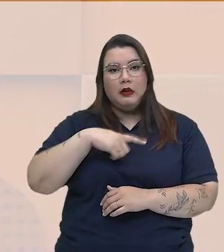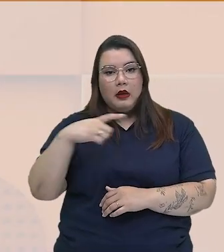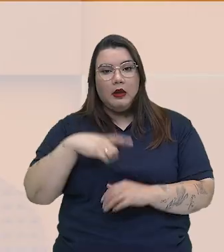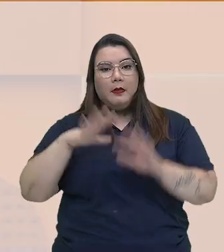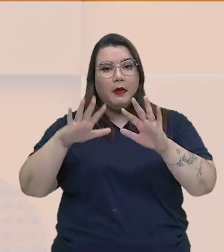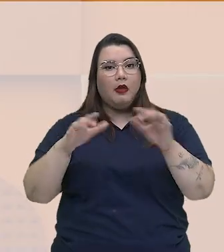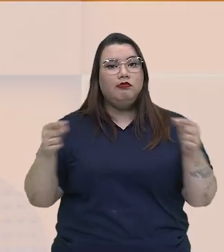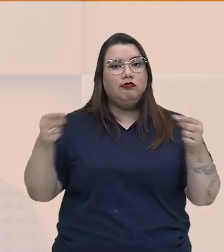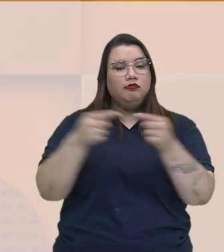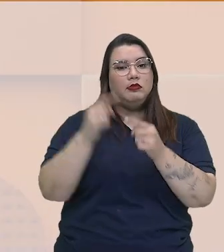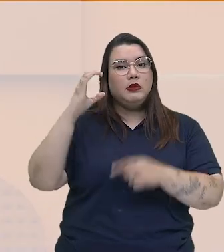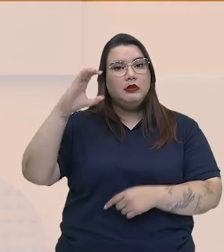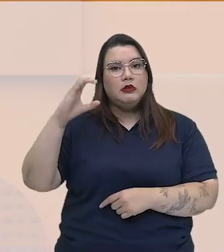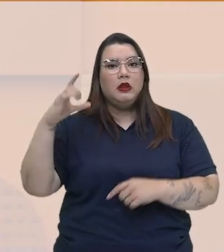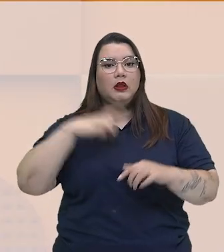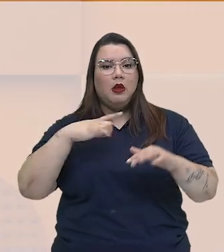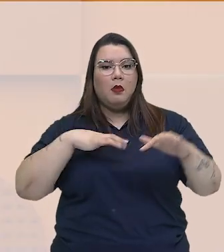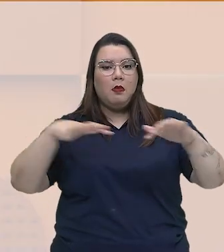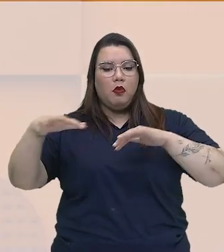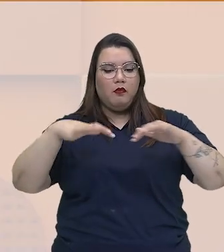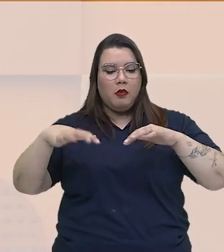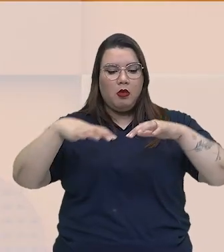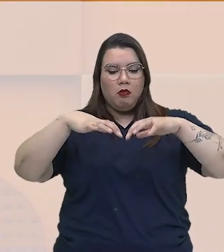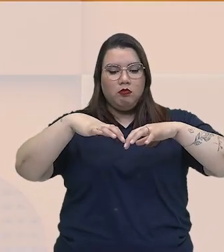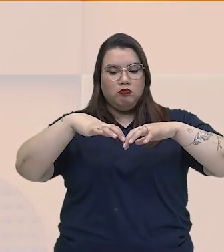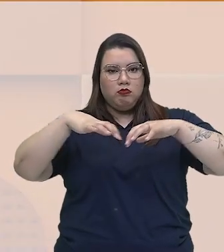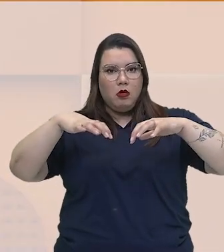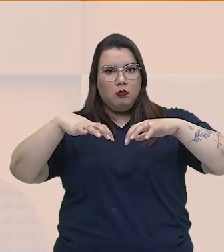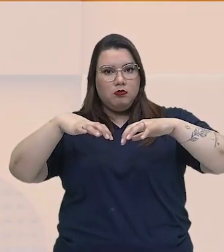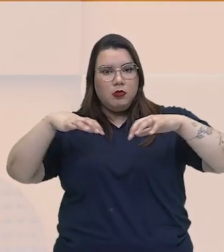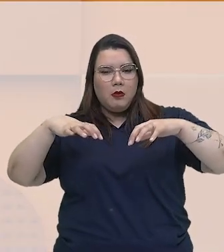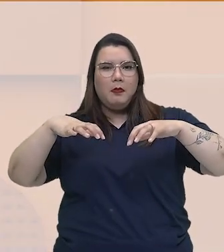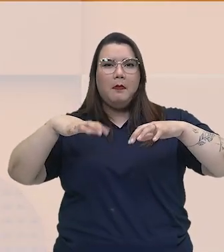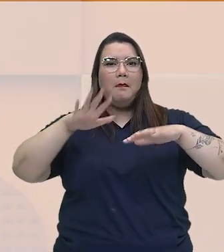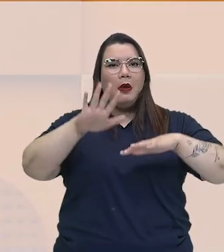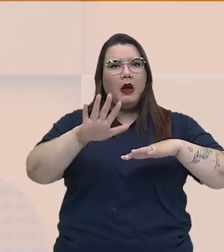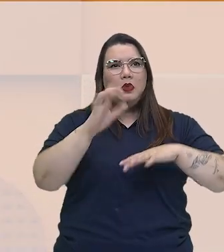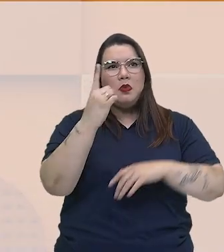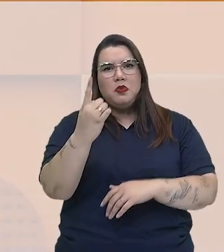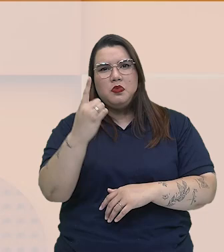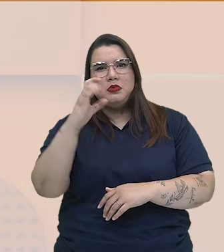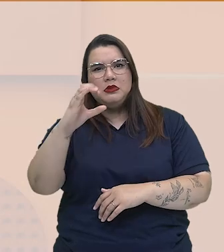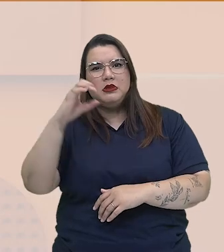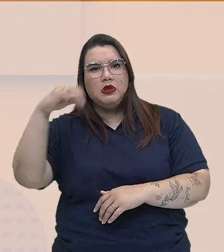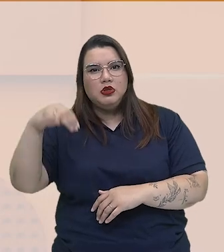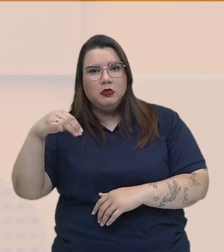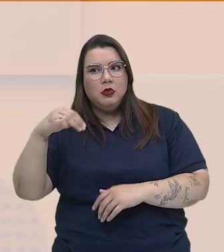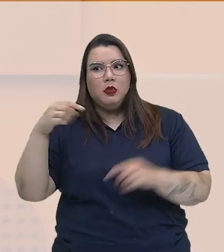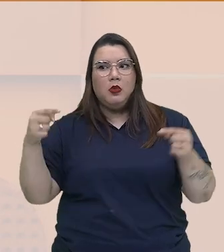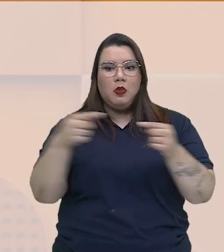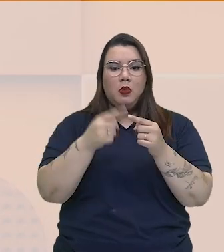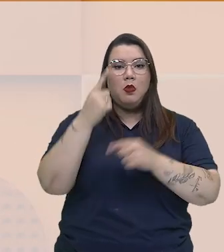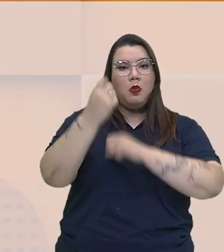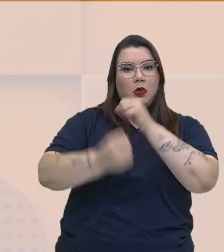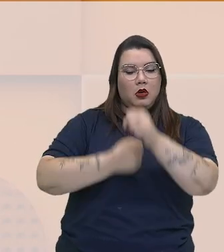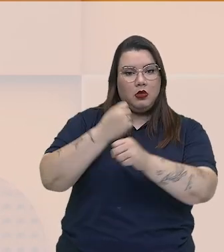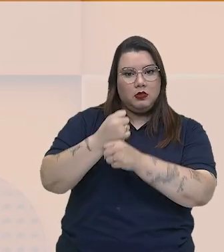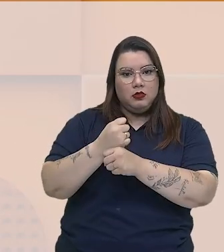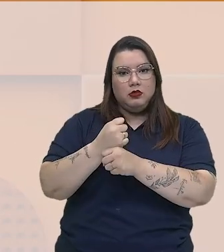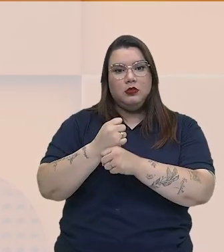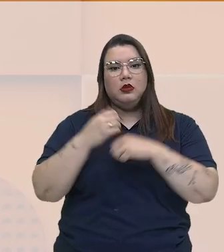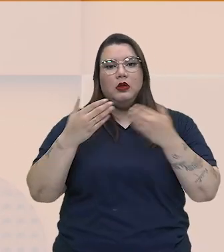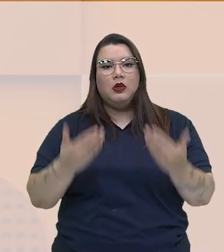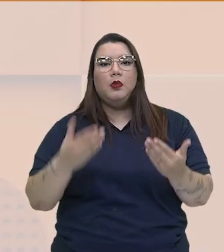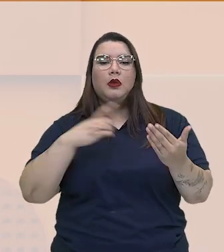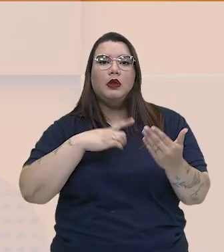acordo com a ciência, eles se movimentam, eles se afastam cerca de 1 centímetro por ano. E aí vem